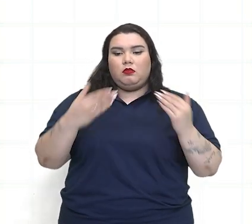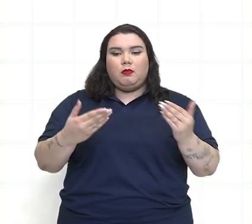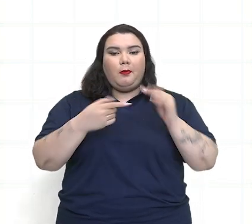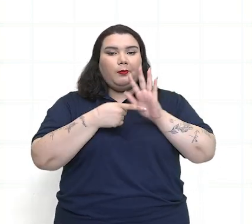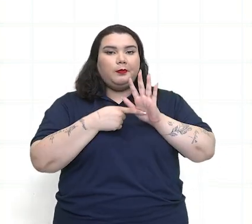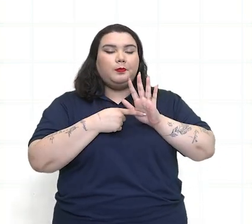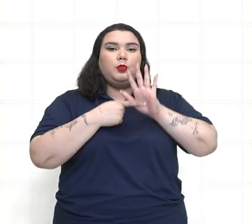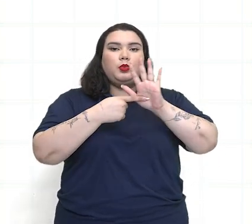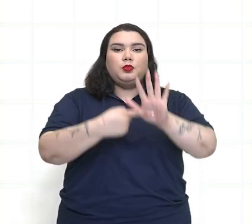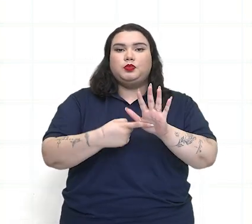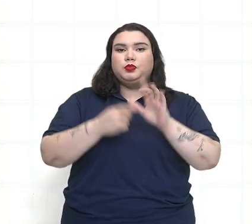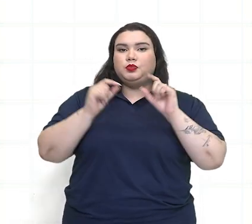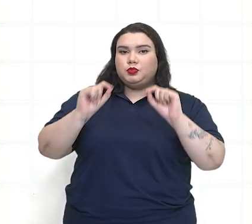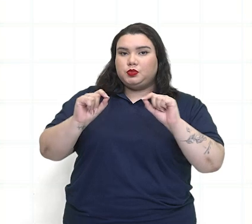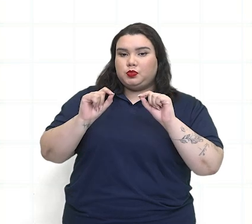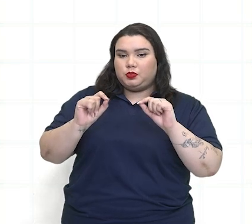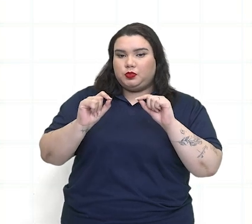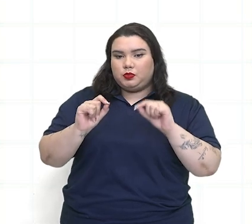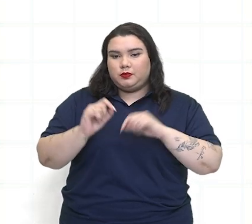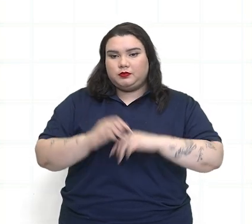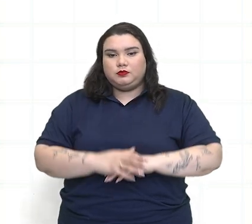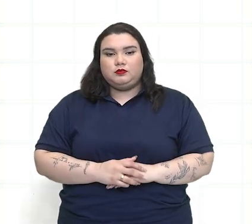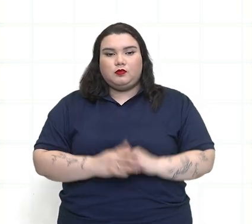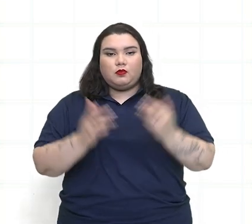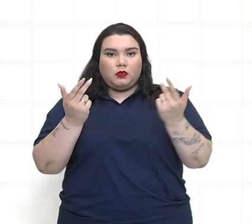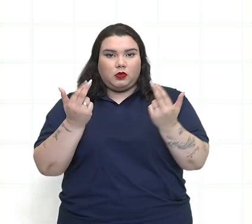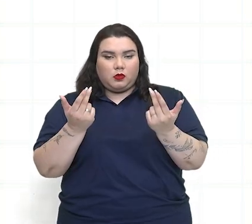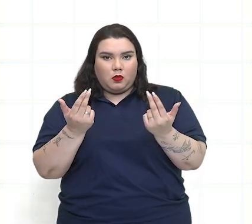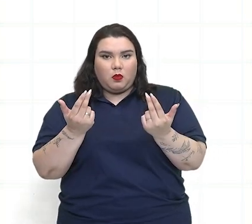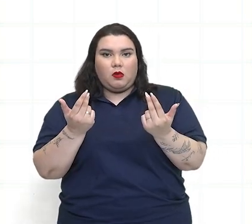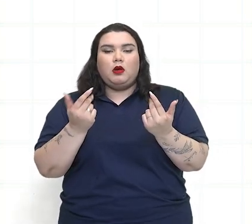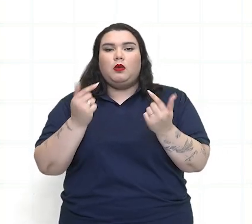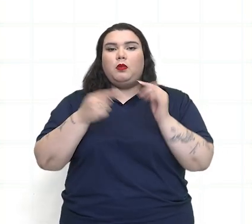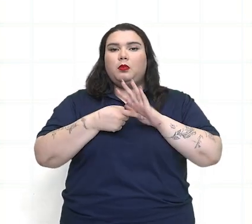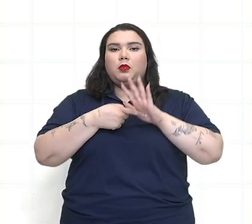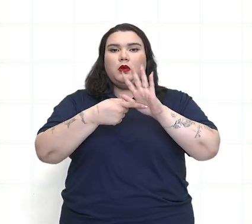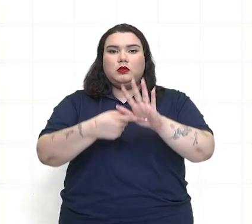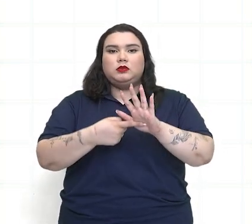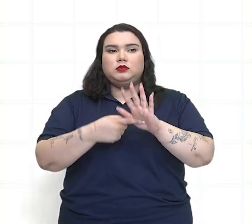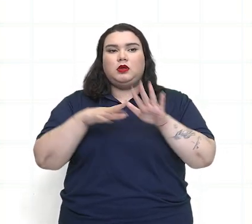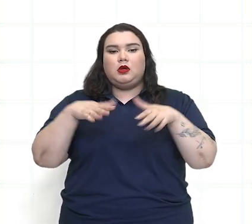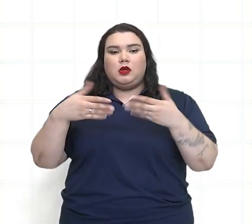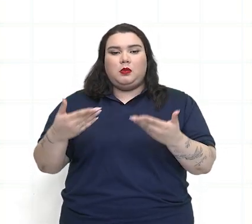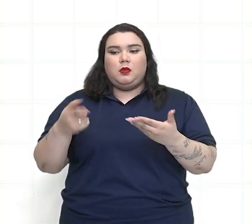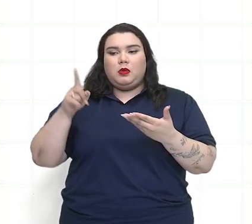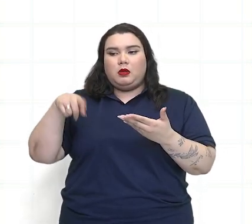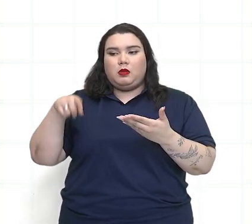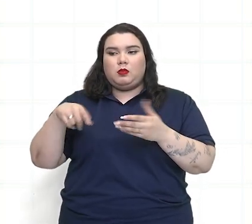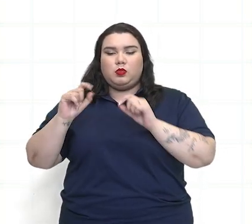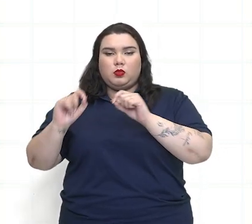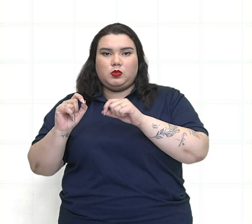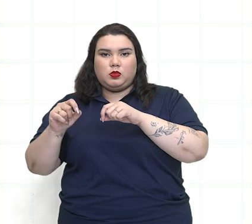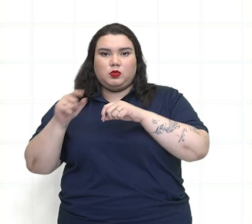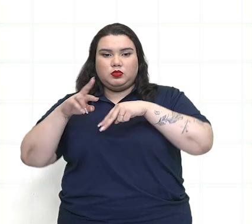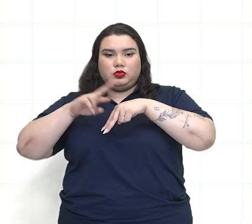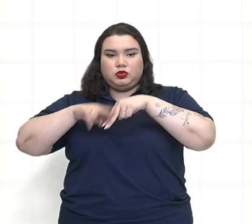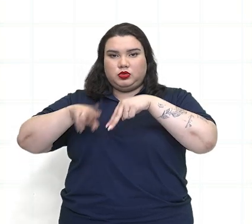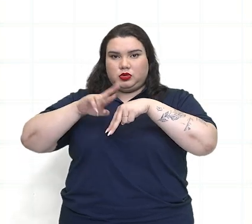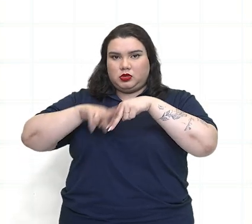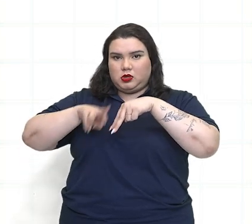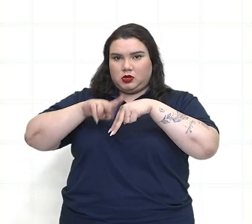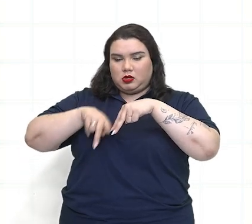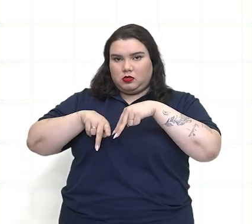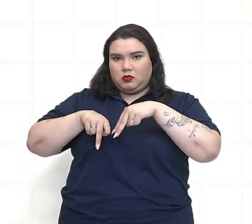para apontar ao mesmo tempo, ou seja, simultaneamente, tanto o gênero, e em português